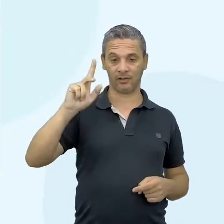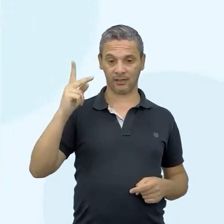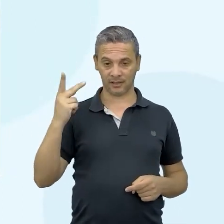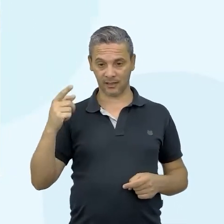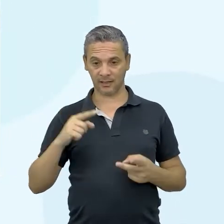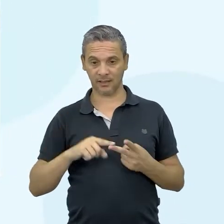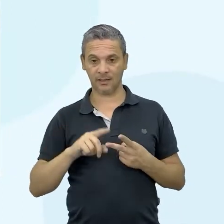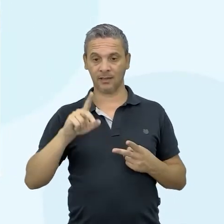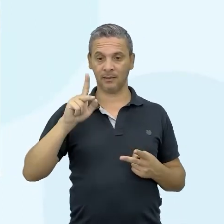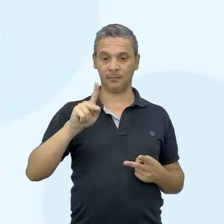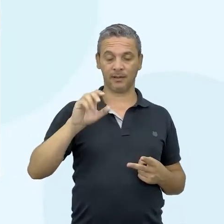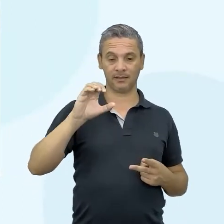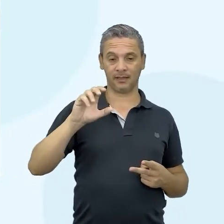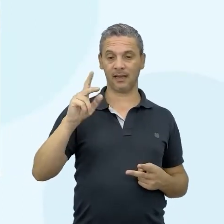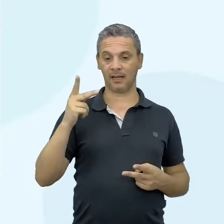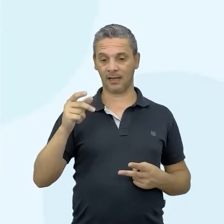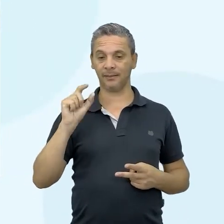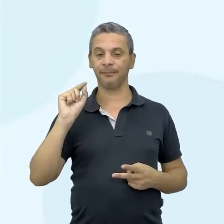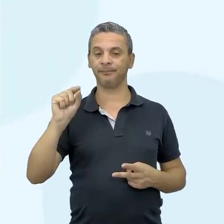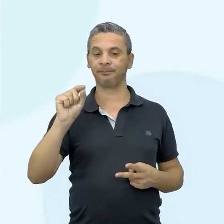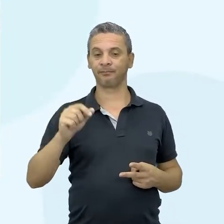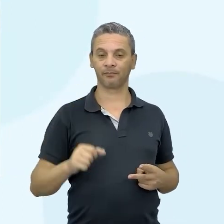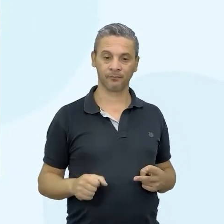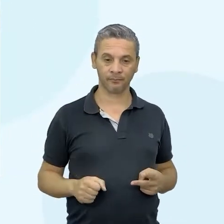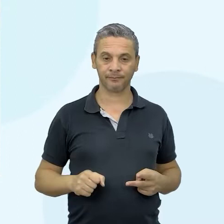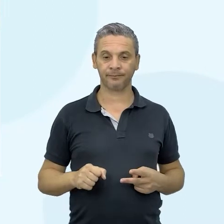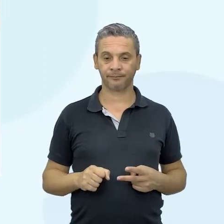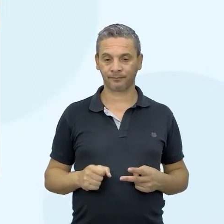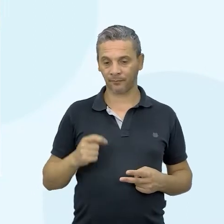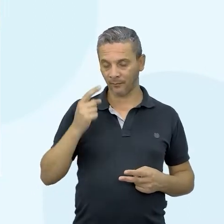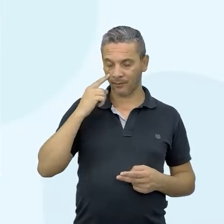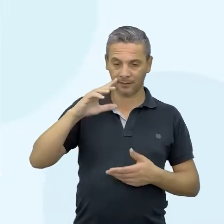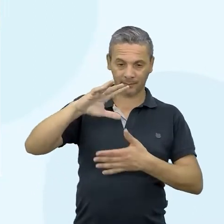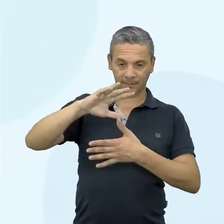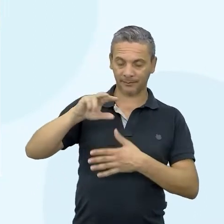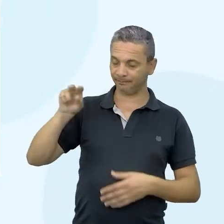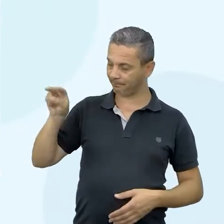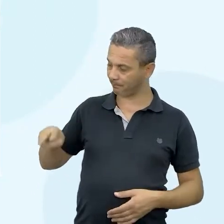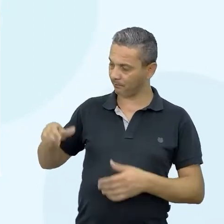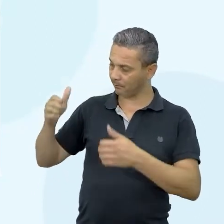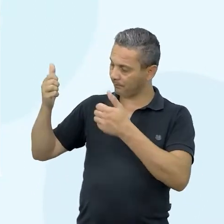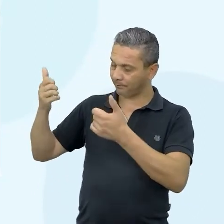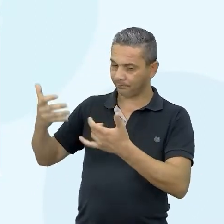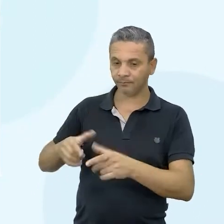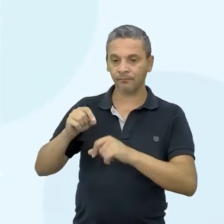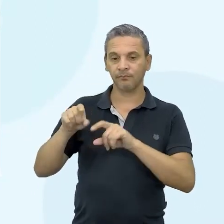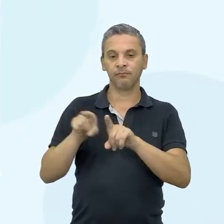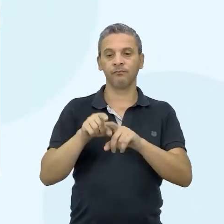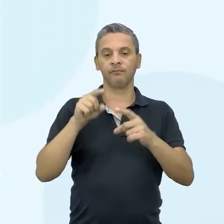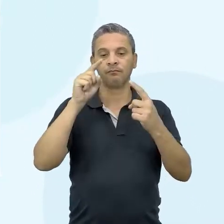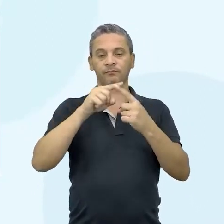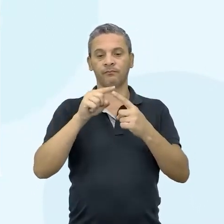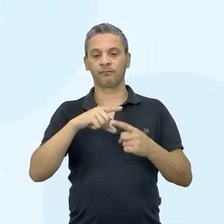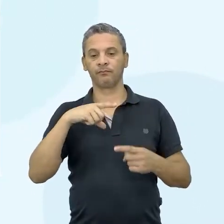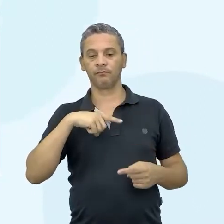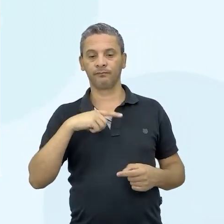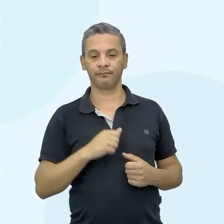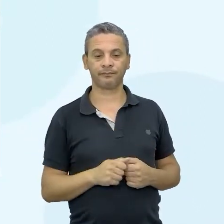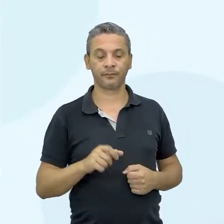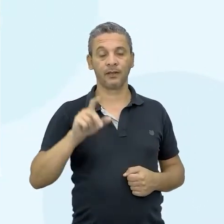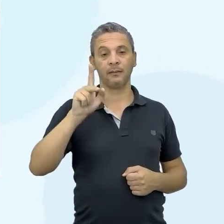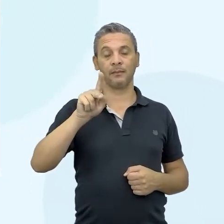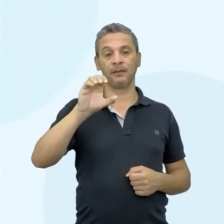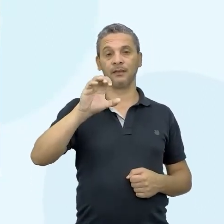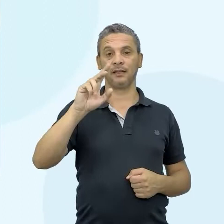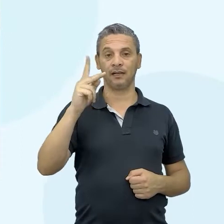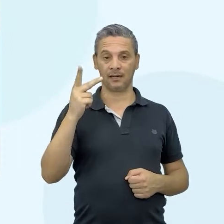e PCH. O que é isso? Ó, aqui embaixo no mapa está escrito exatamente o que são essas coisas. Ó,